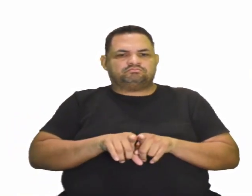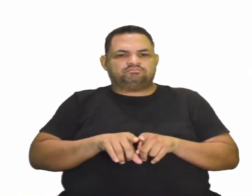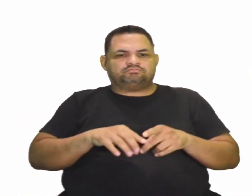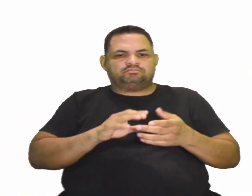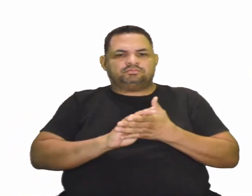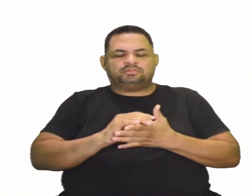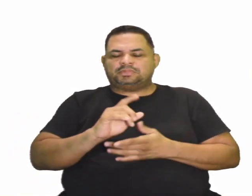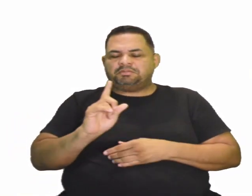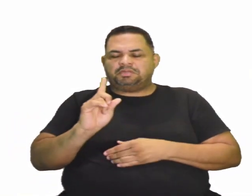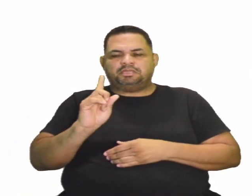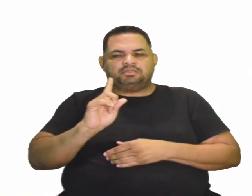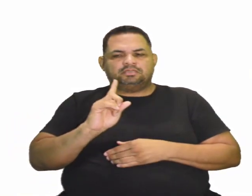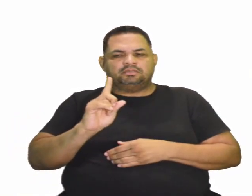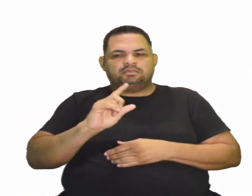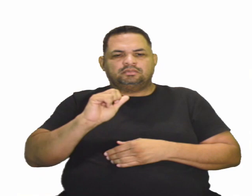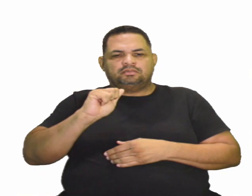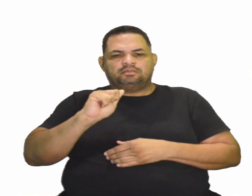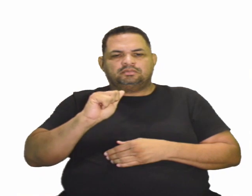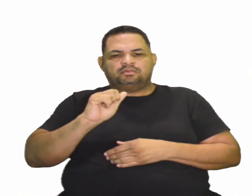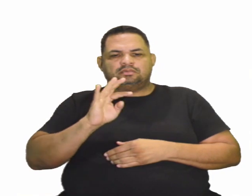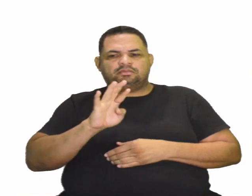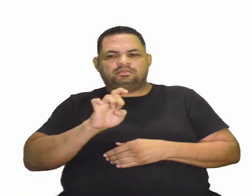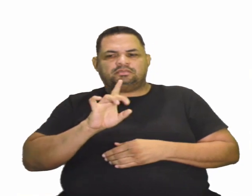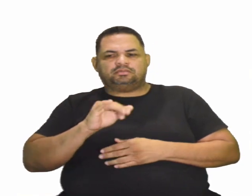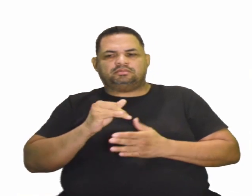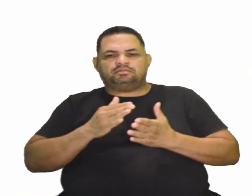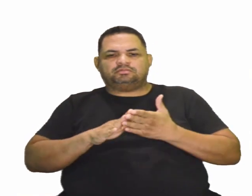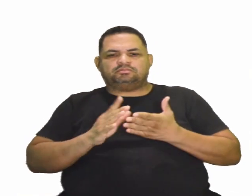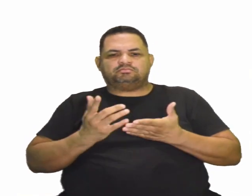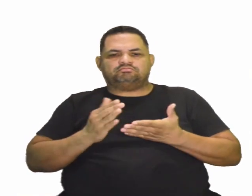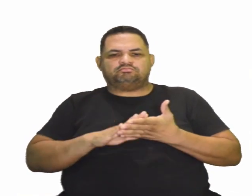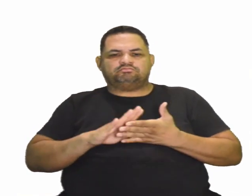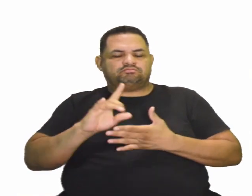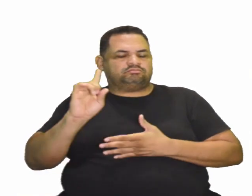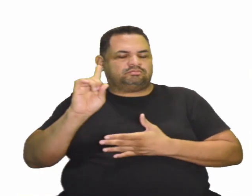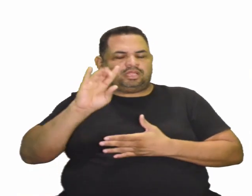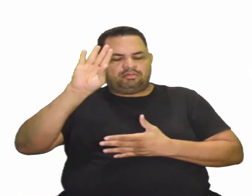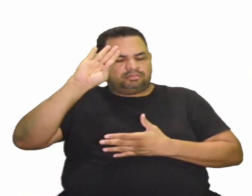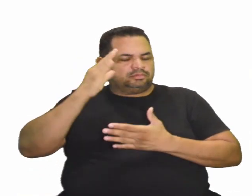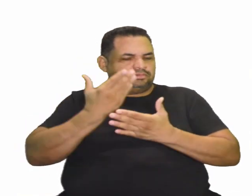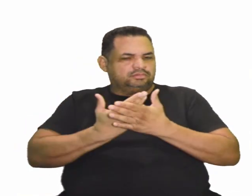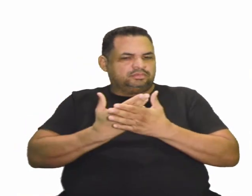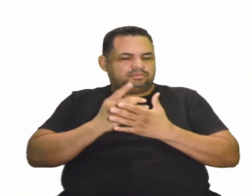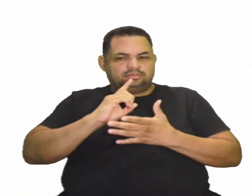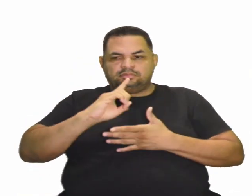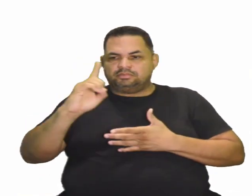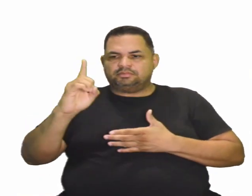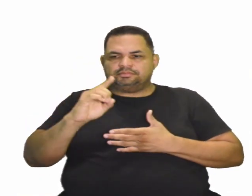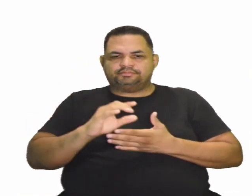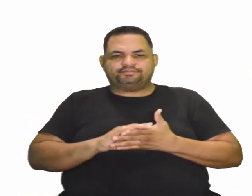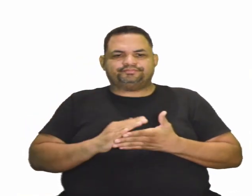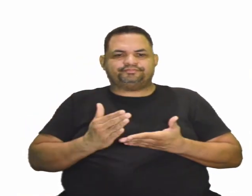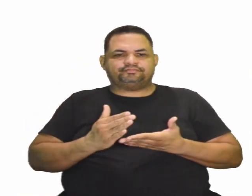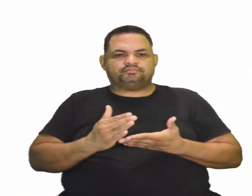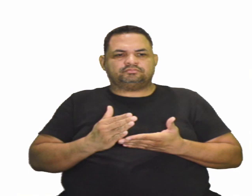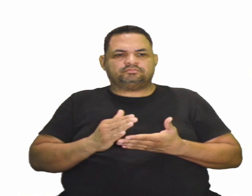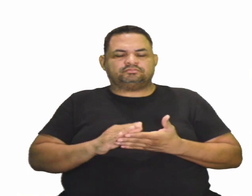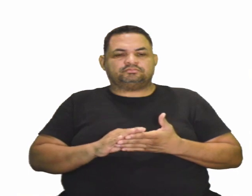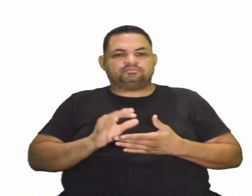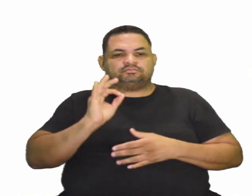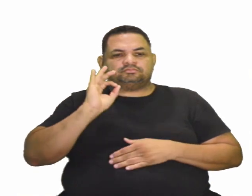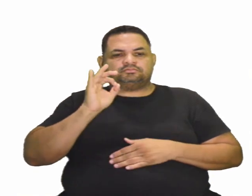ateísta. Ateísta, ou seja, antideus, não, porque é um conteúdo, né, bíblico. Então,